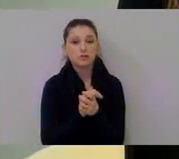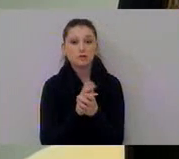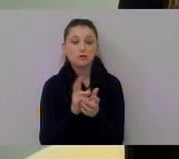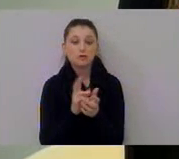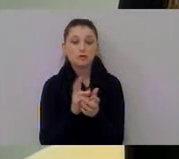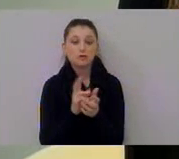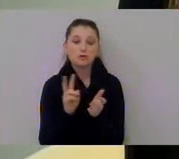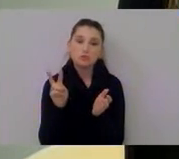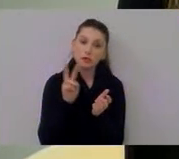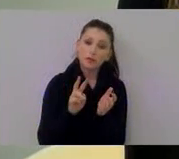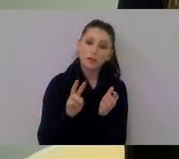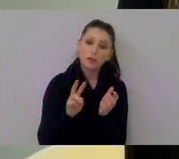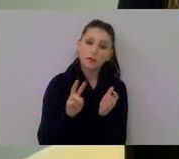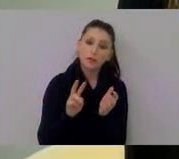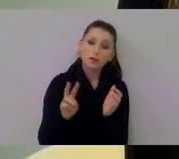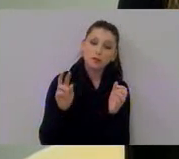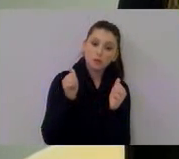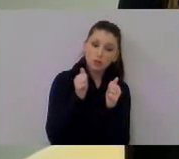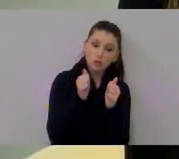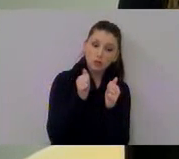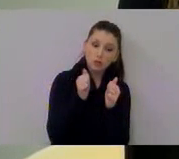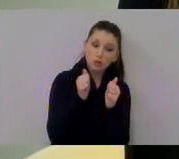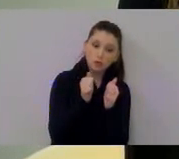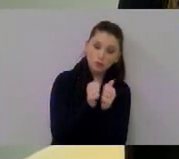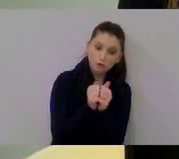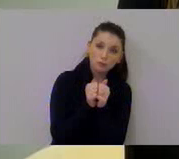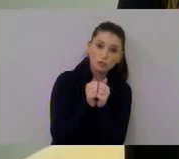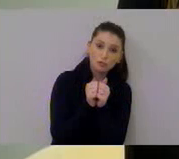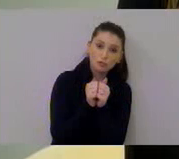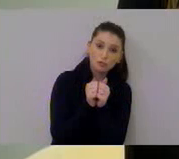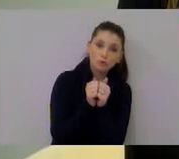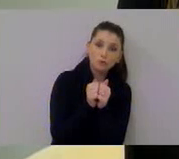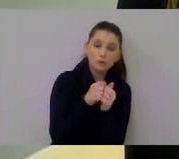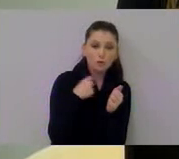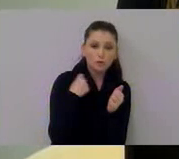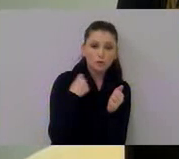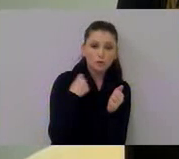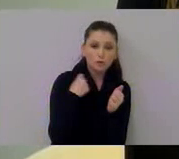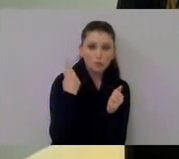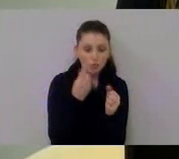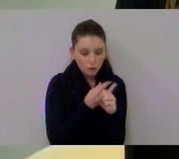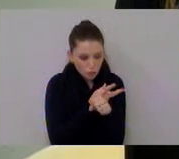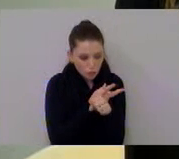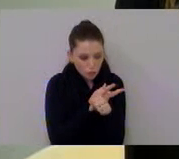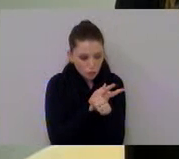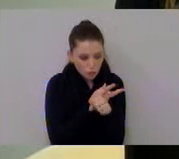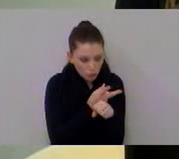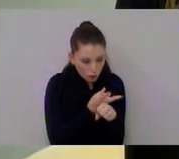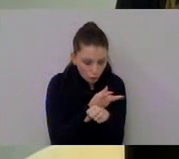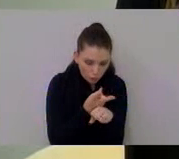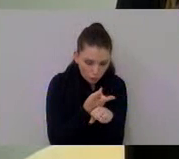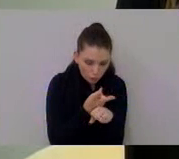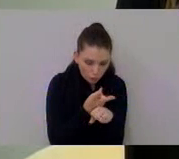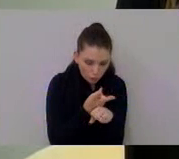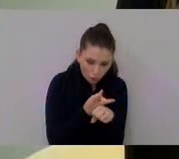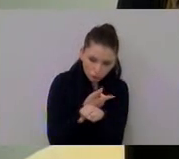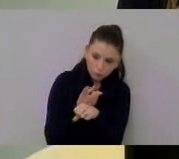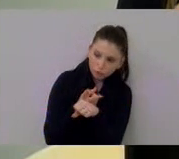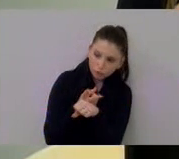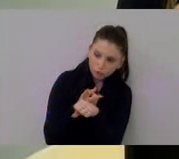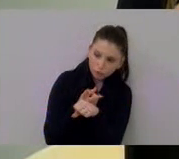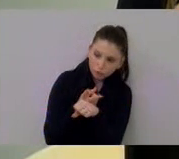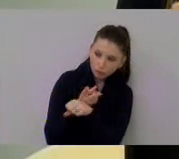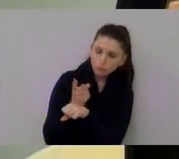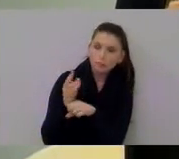nós estamos fiscalizando as obras, e a gente